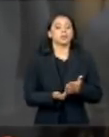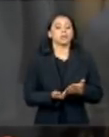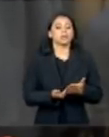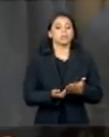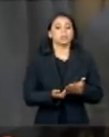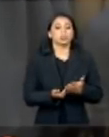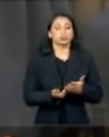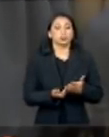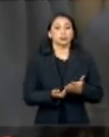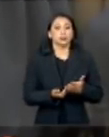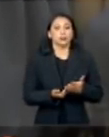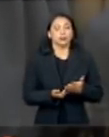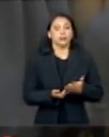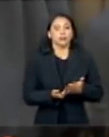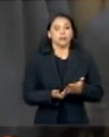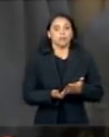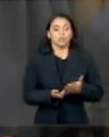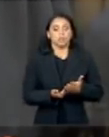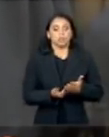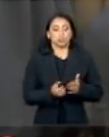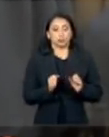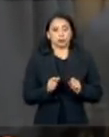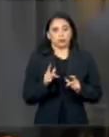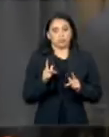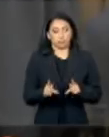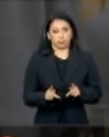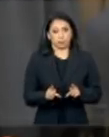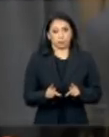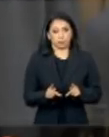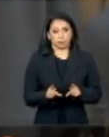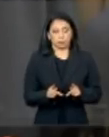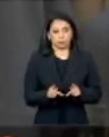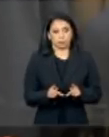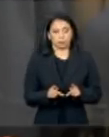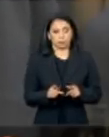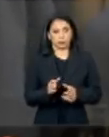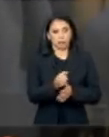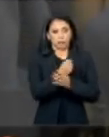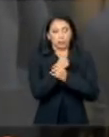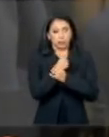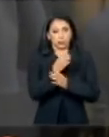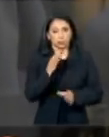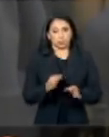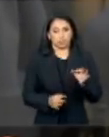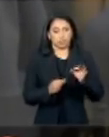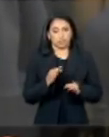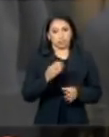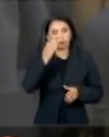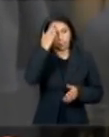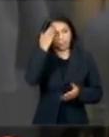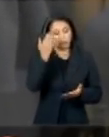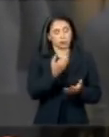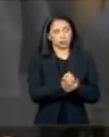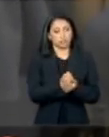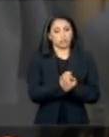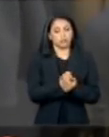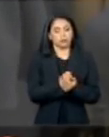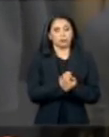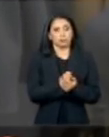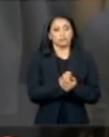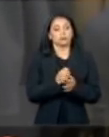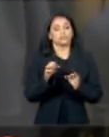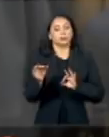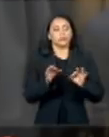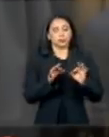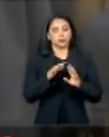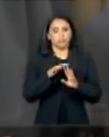dispositivo ou a concessão da aposentadoria isso entra na questão da segurança jurídica e da confiança legítima da ordem social tão amplamente